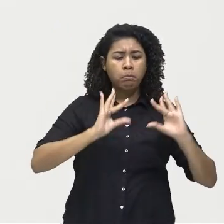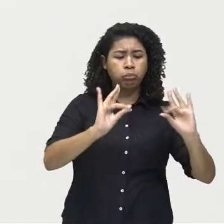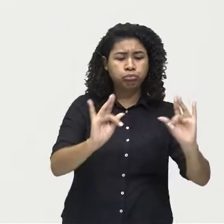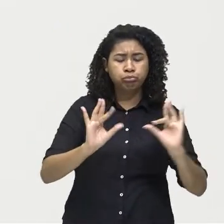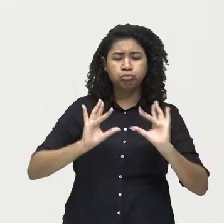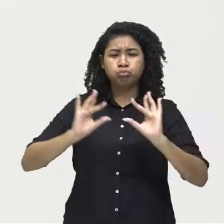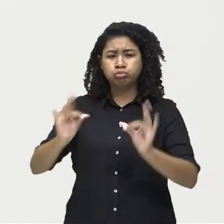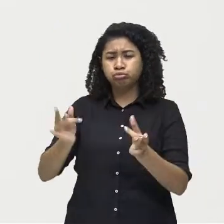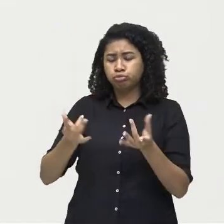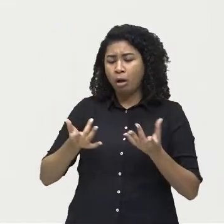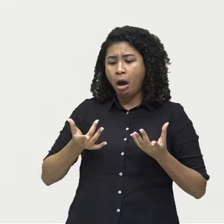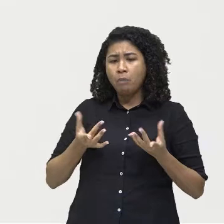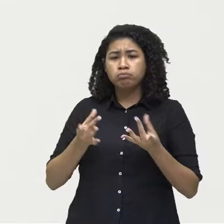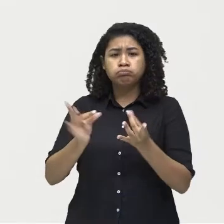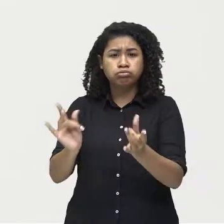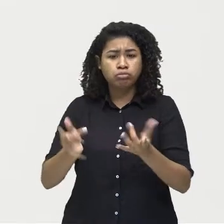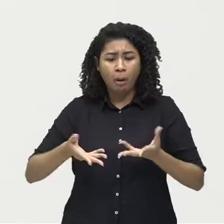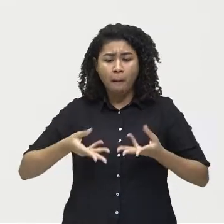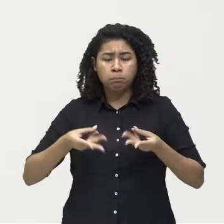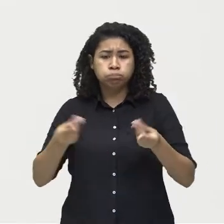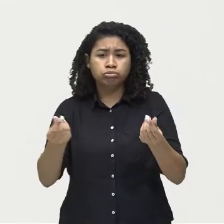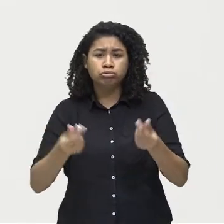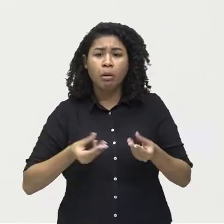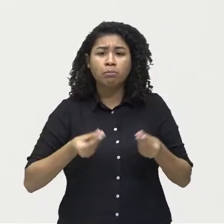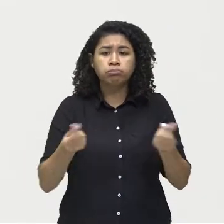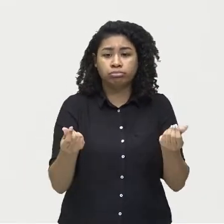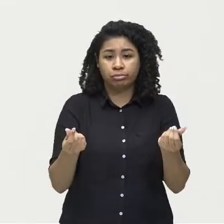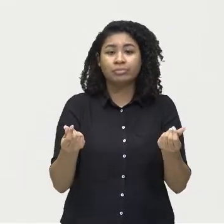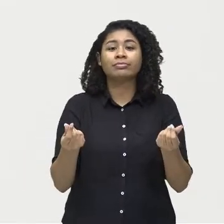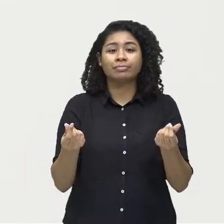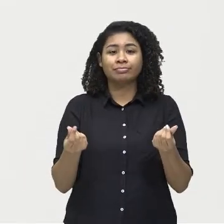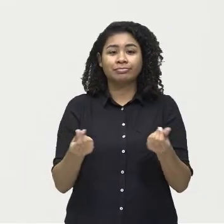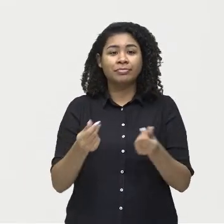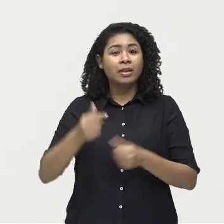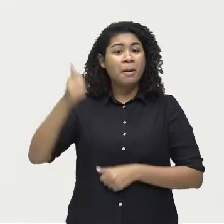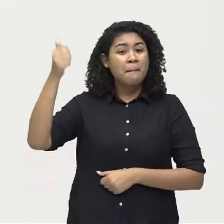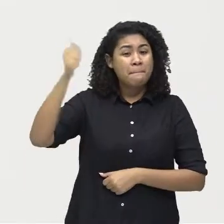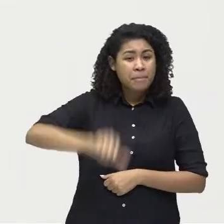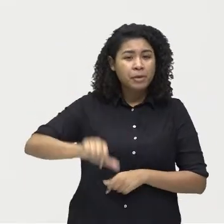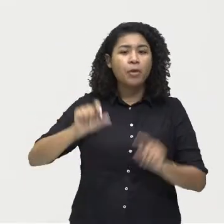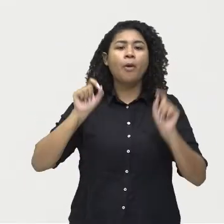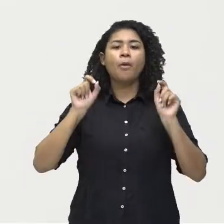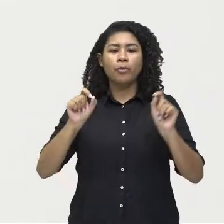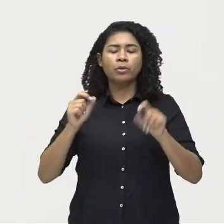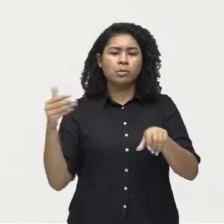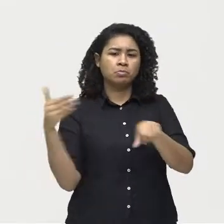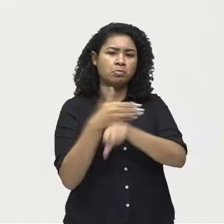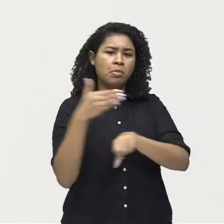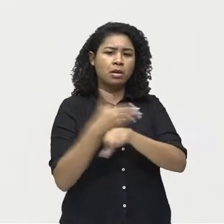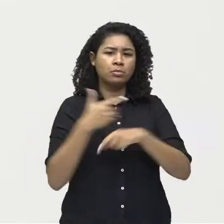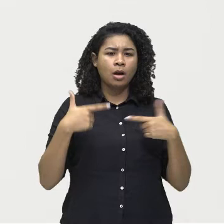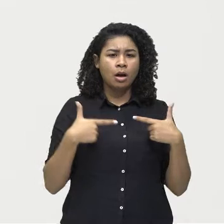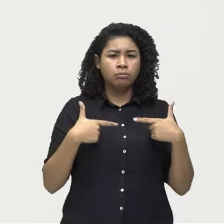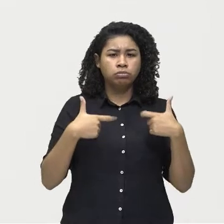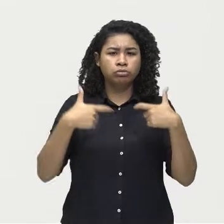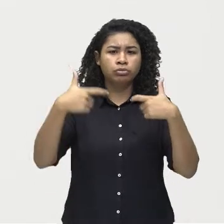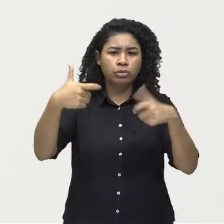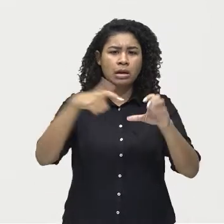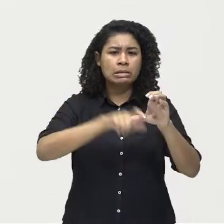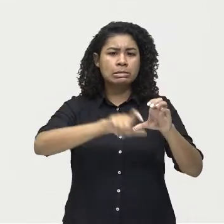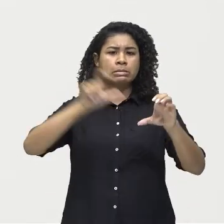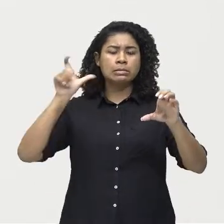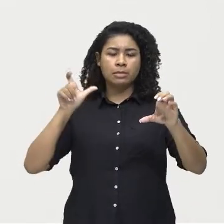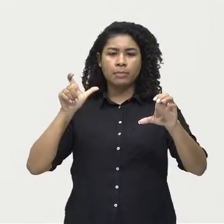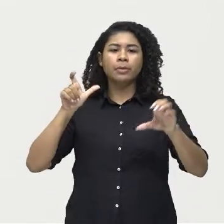a participação francesa na Guerra de Independência dos Estados Unidos e também na Guerra dos 7 Anos